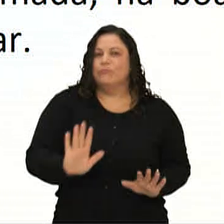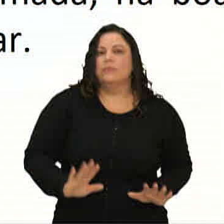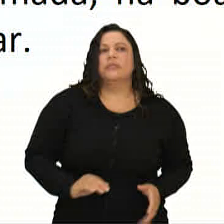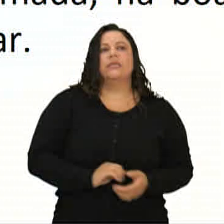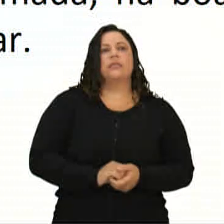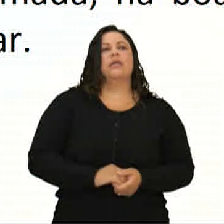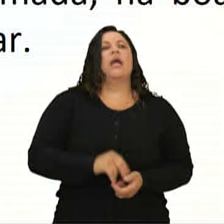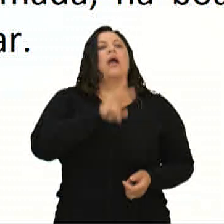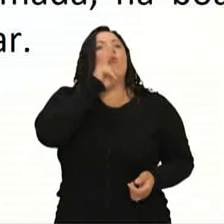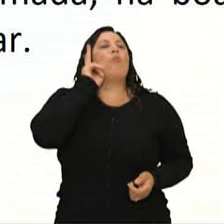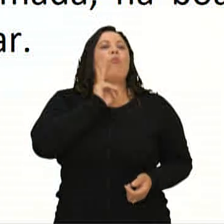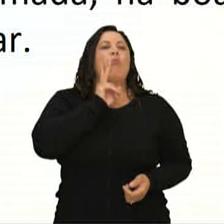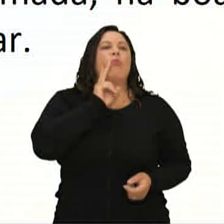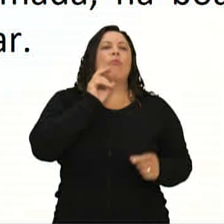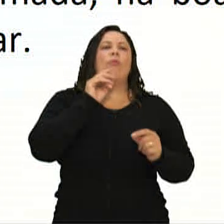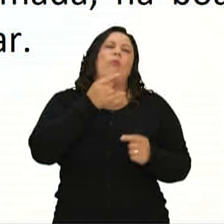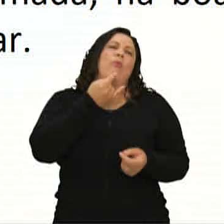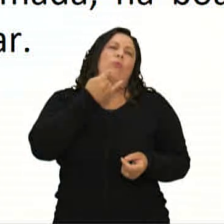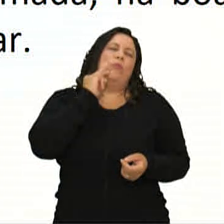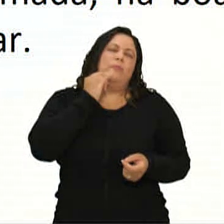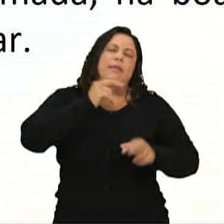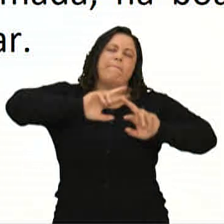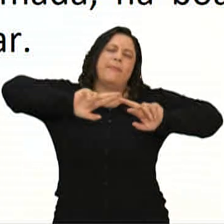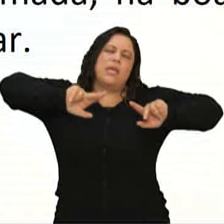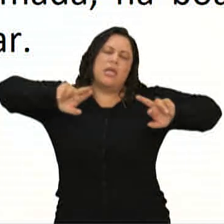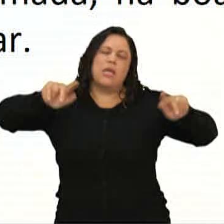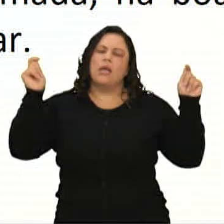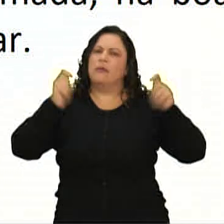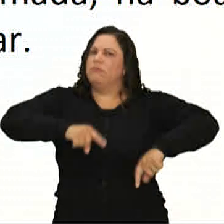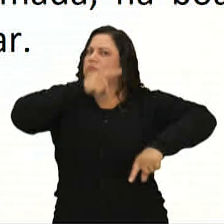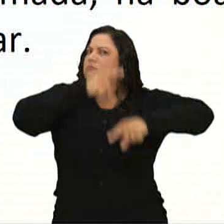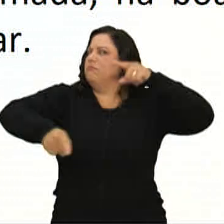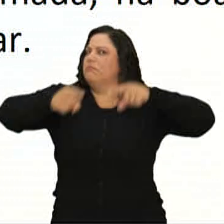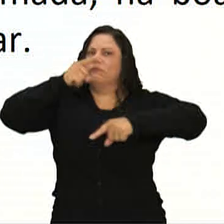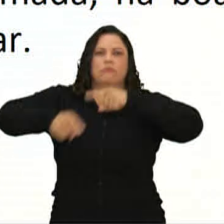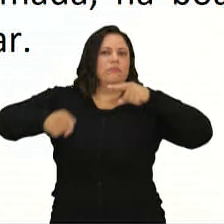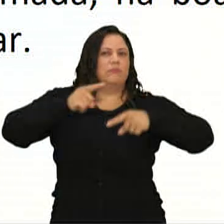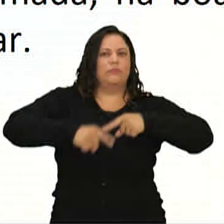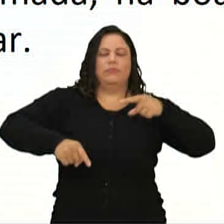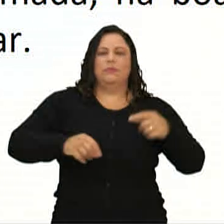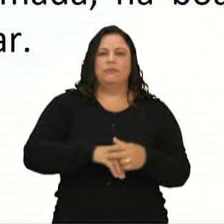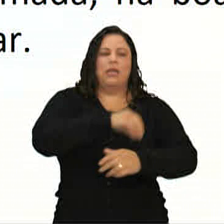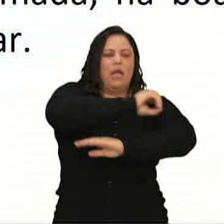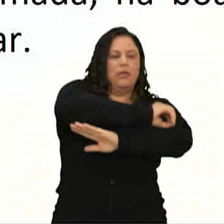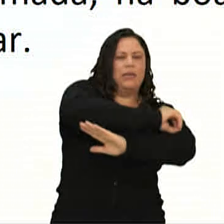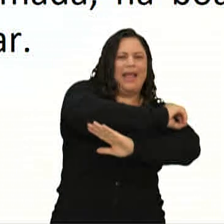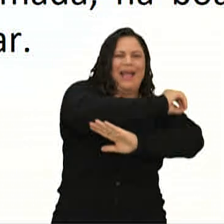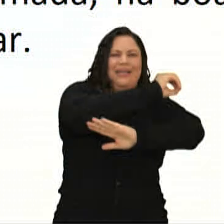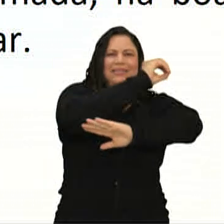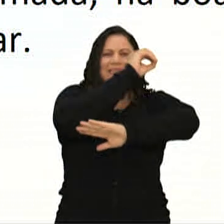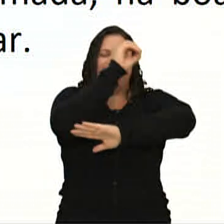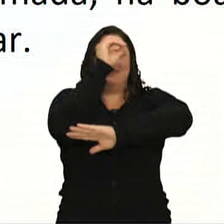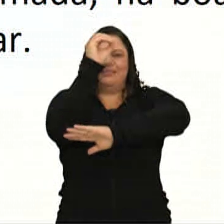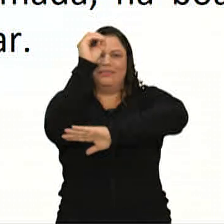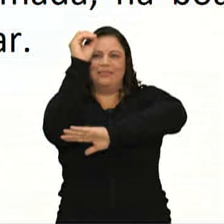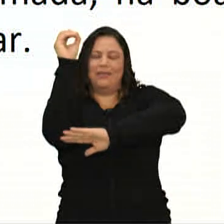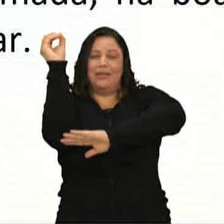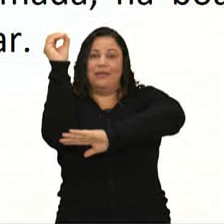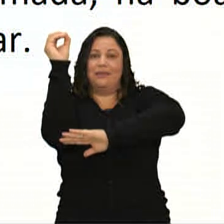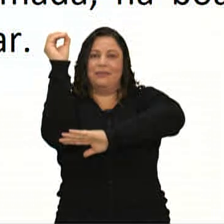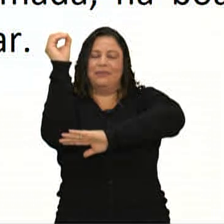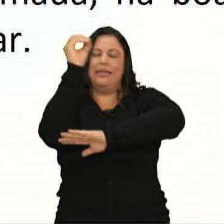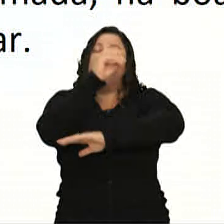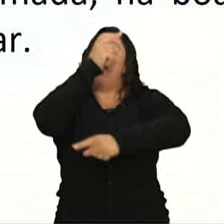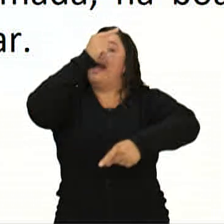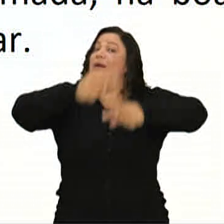do ano lunar, que é setembro. Entre o nascer do sol e o pôr do sol, é proibido comer, beber,